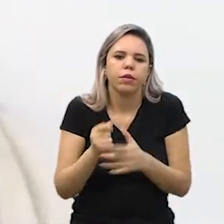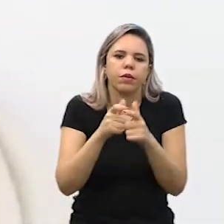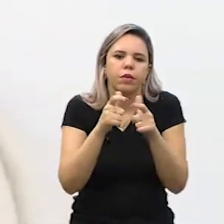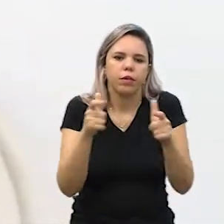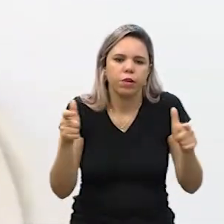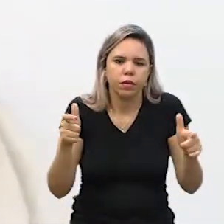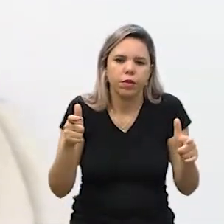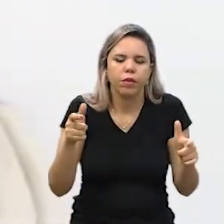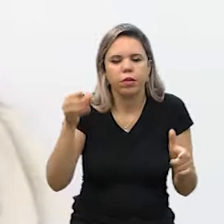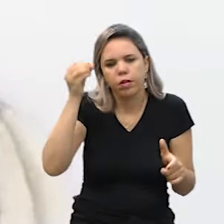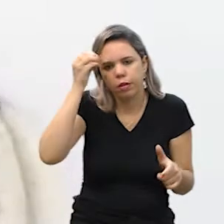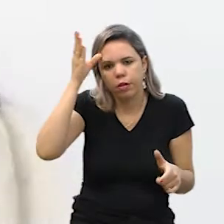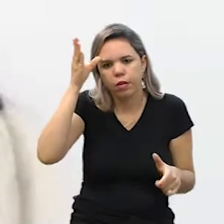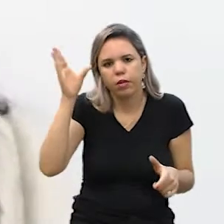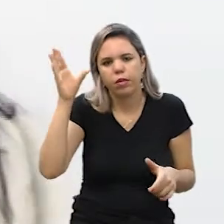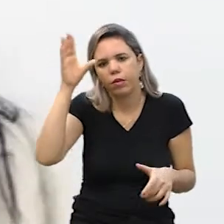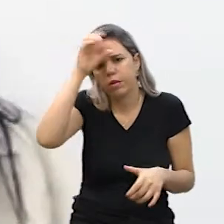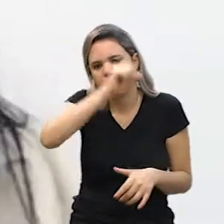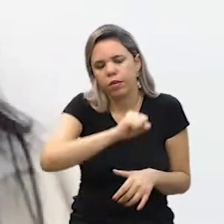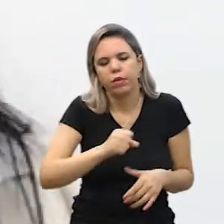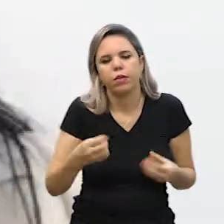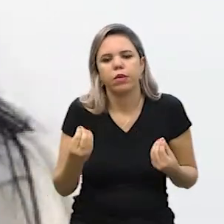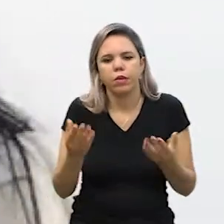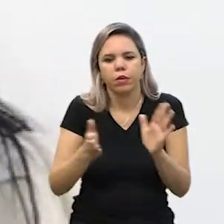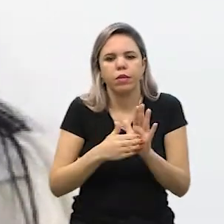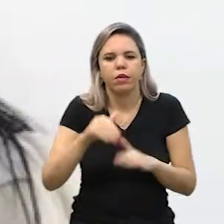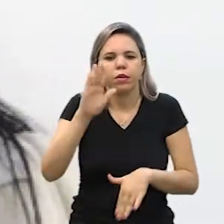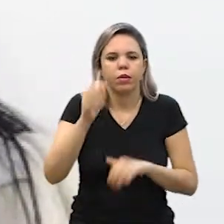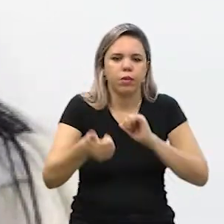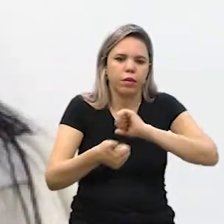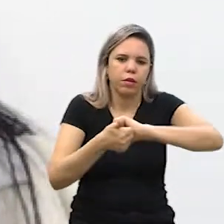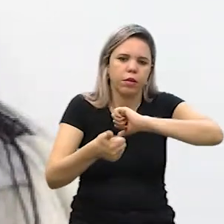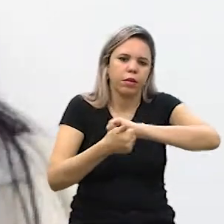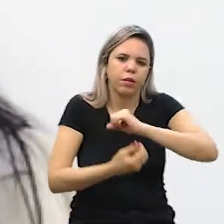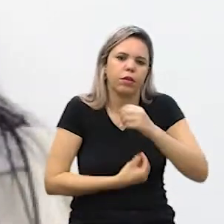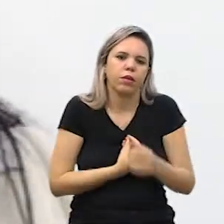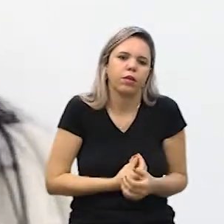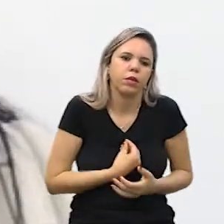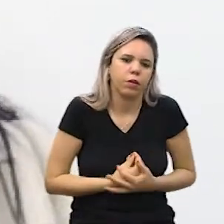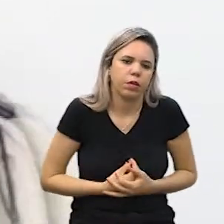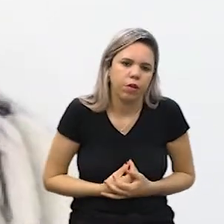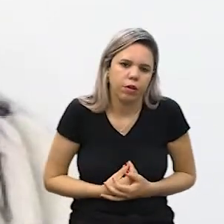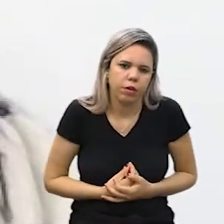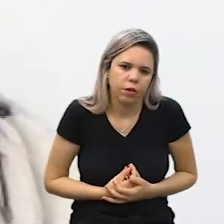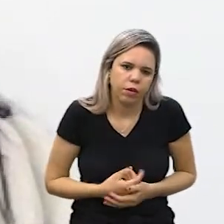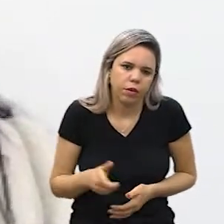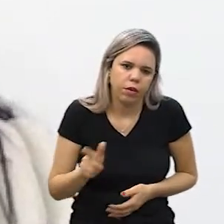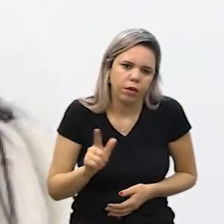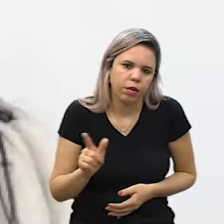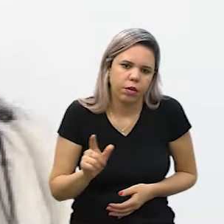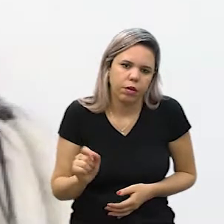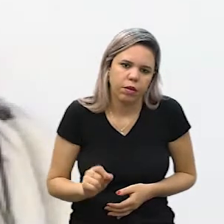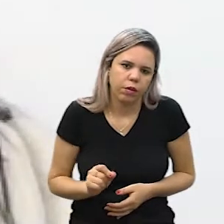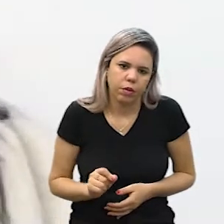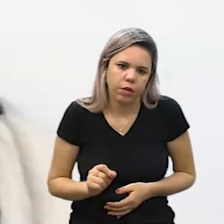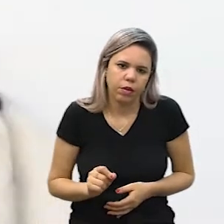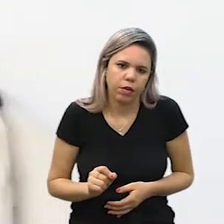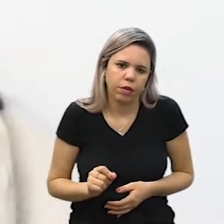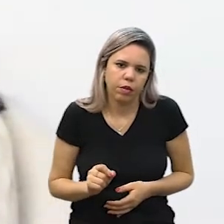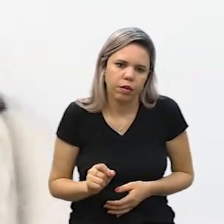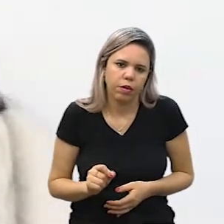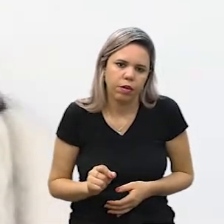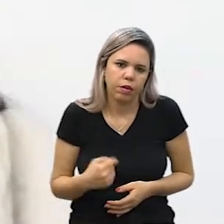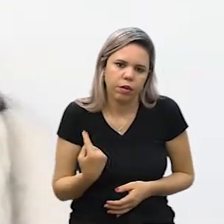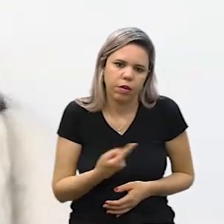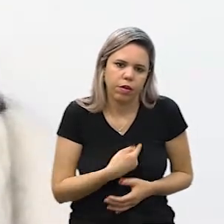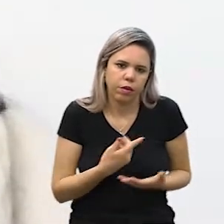aumentar a produção, ela pode oferecer muito mais qualidade de vida, né? Obviamente, em um cenário